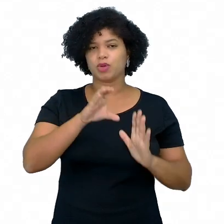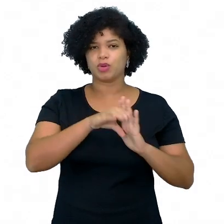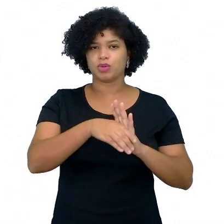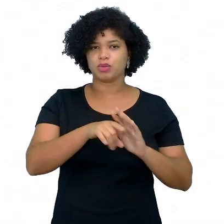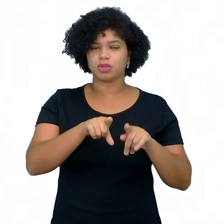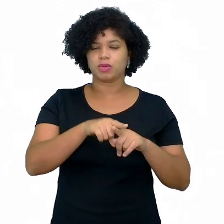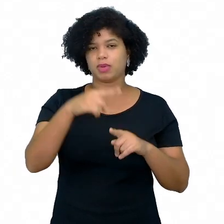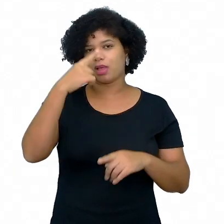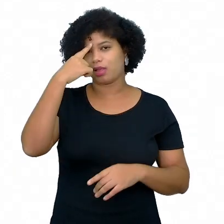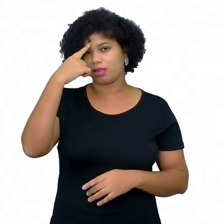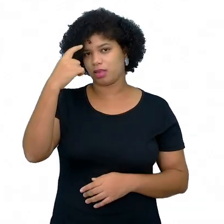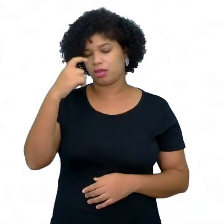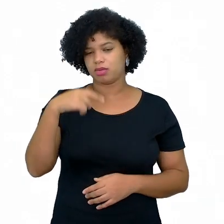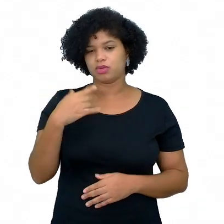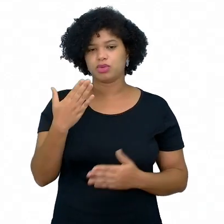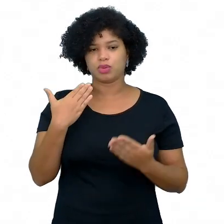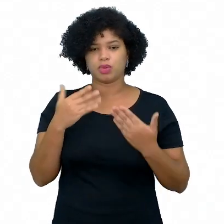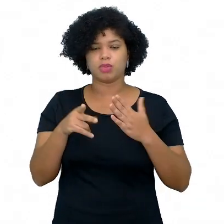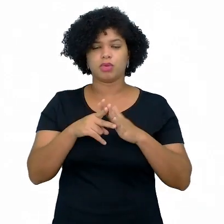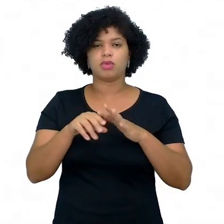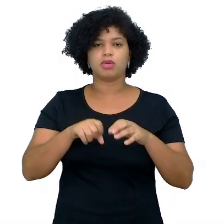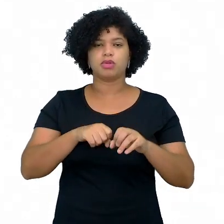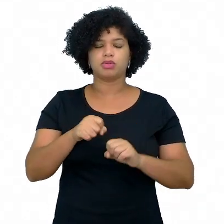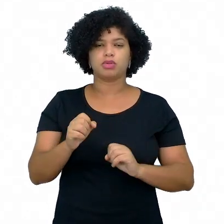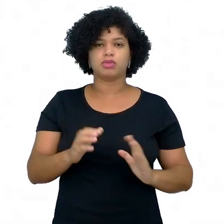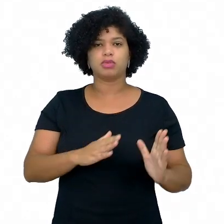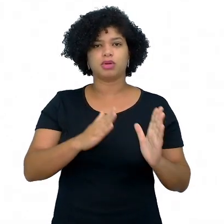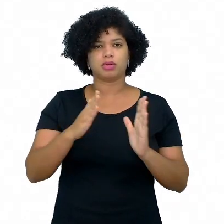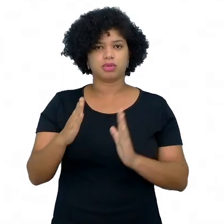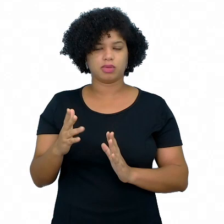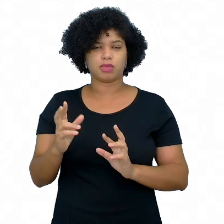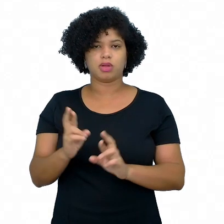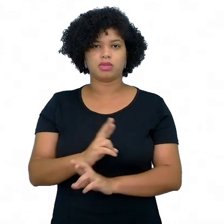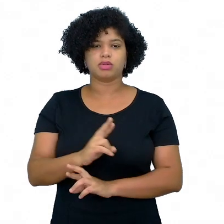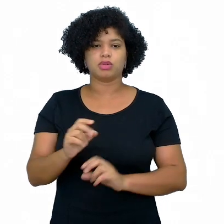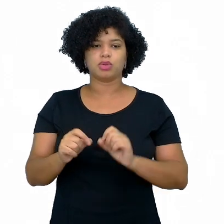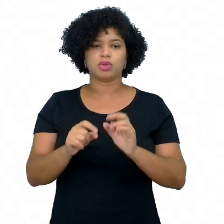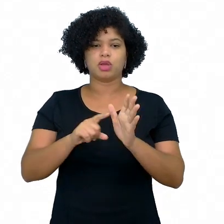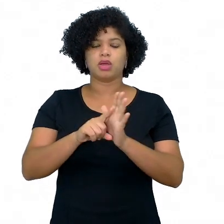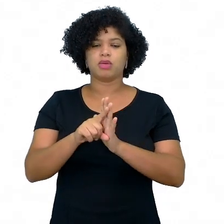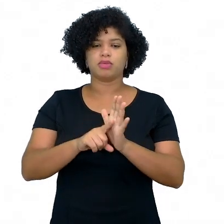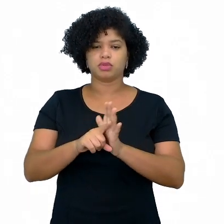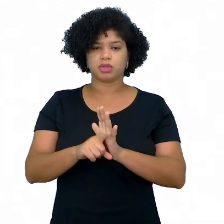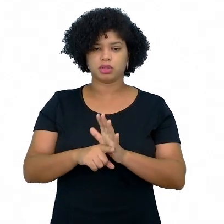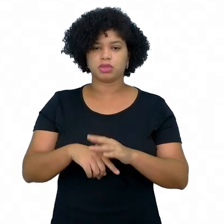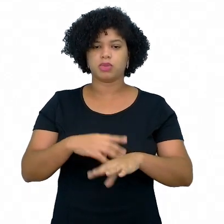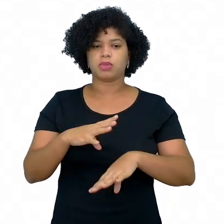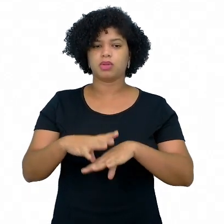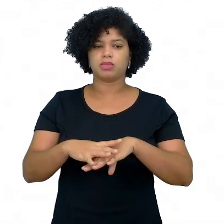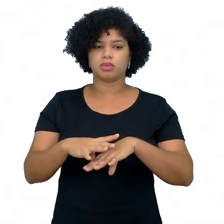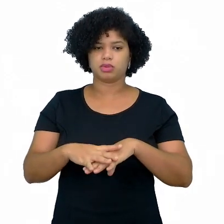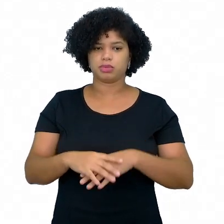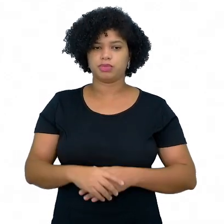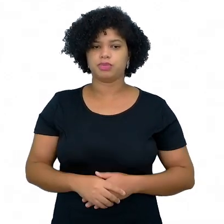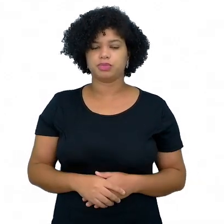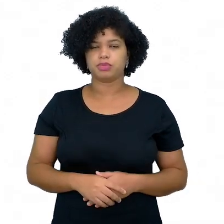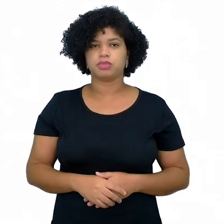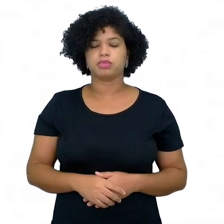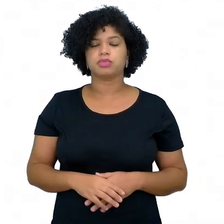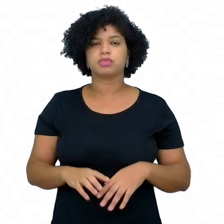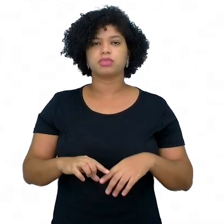ideias discutidos na formação de etapa referente à investigação matemática. Nós